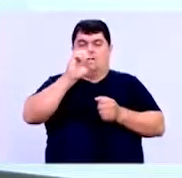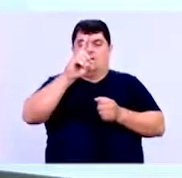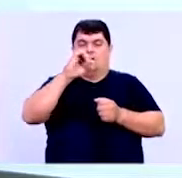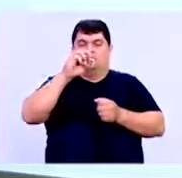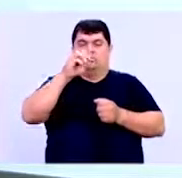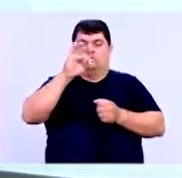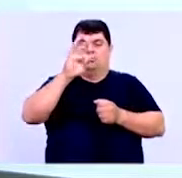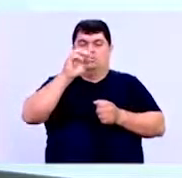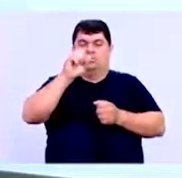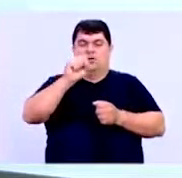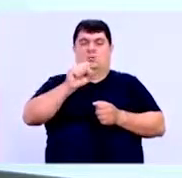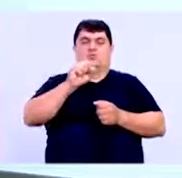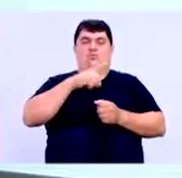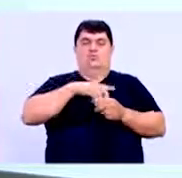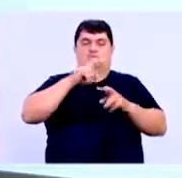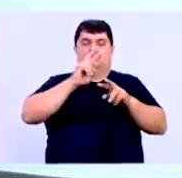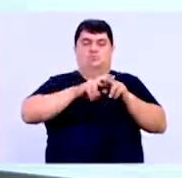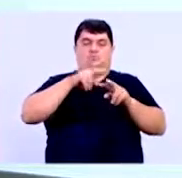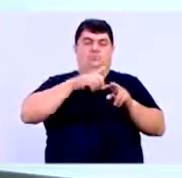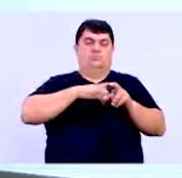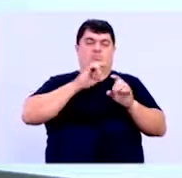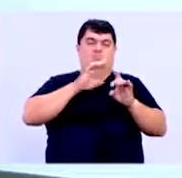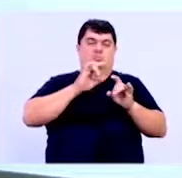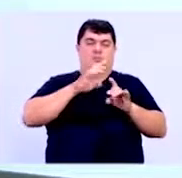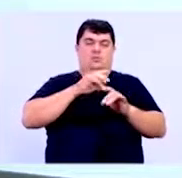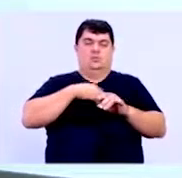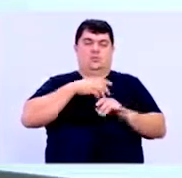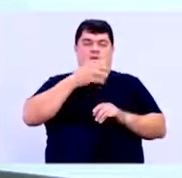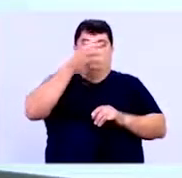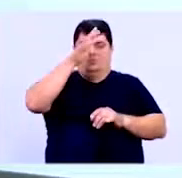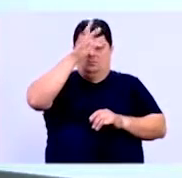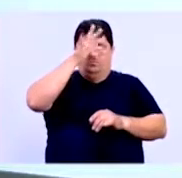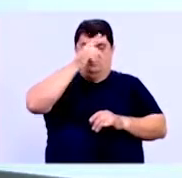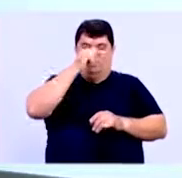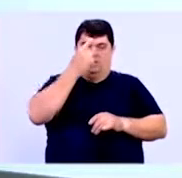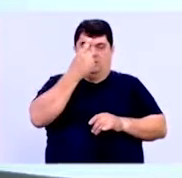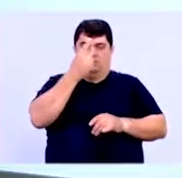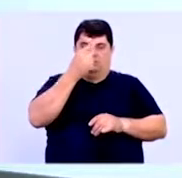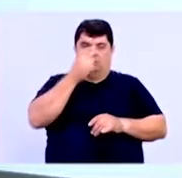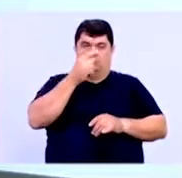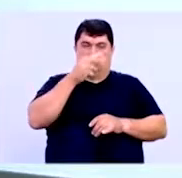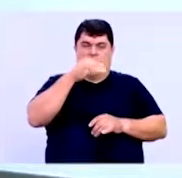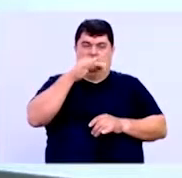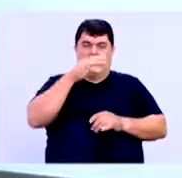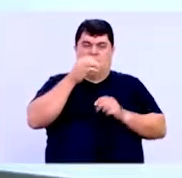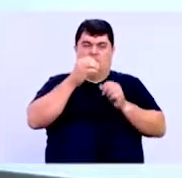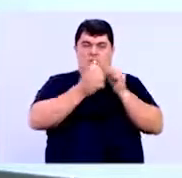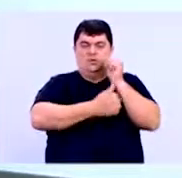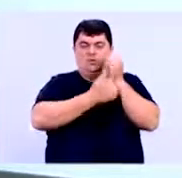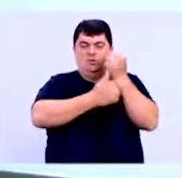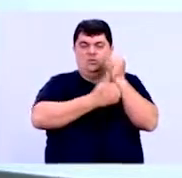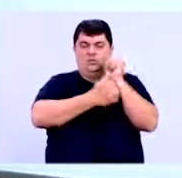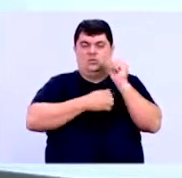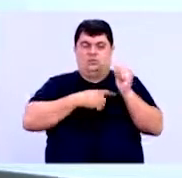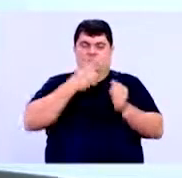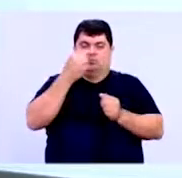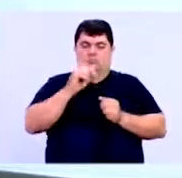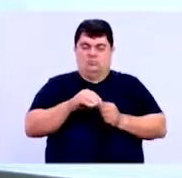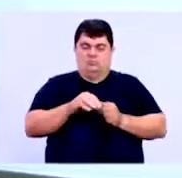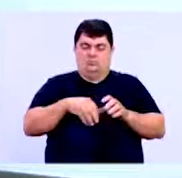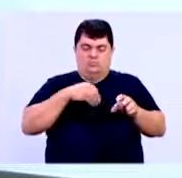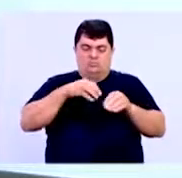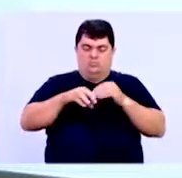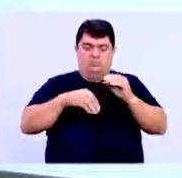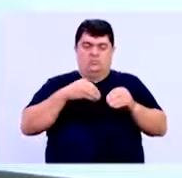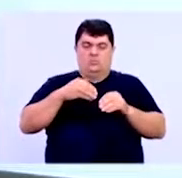de forma bem simplista o que eu vou falar. De grão em grão, a galinha enche o papo. Parece que é até um vocabulário um pouco